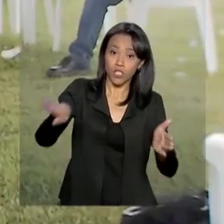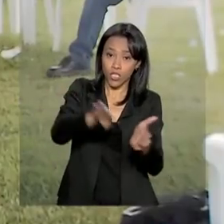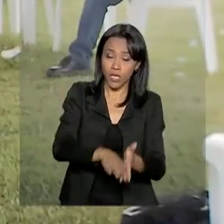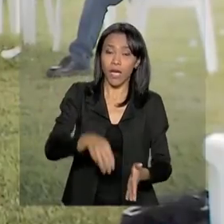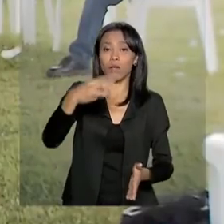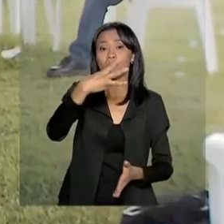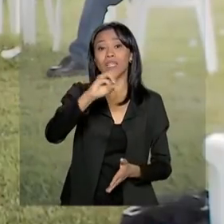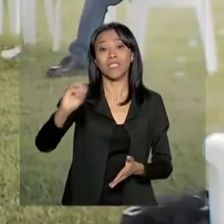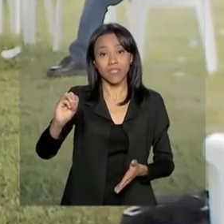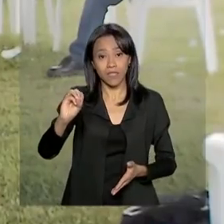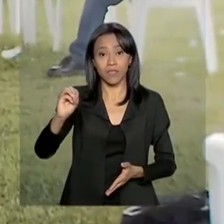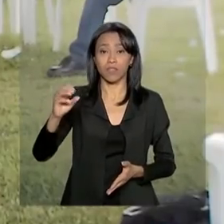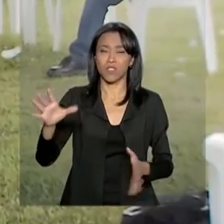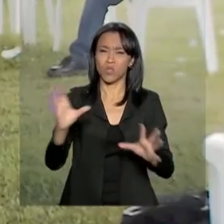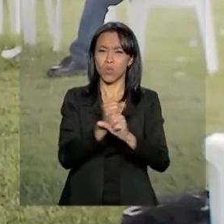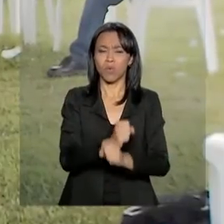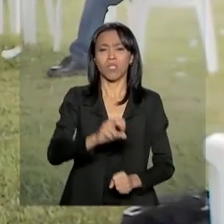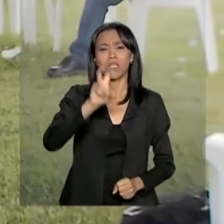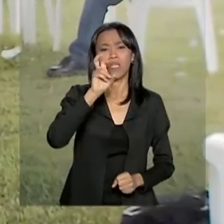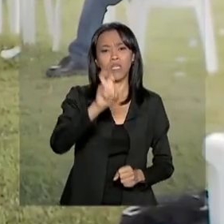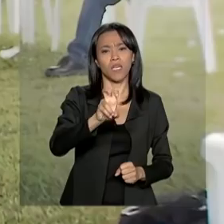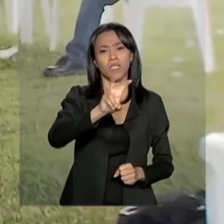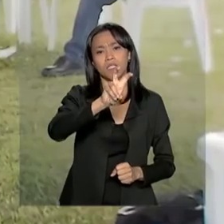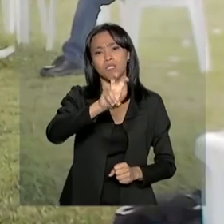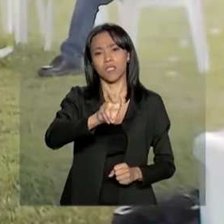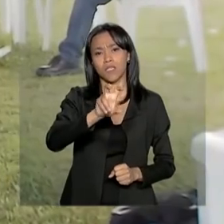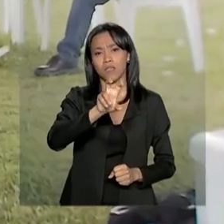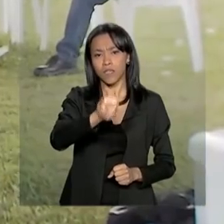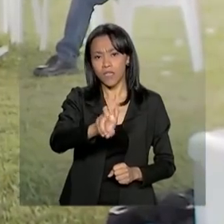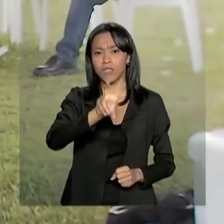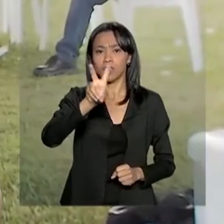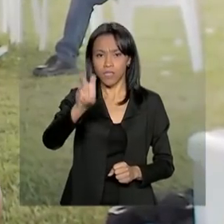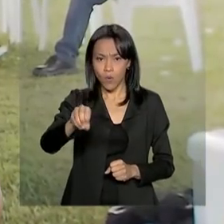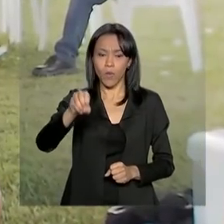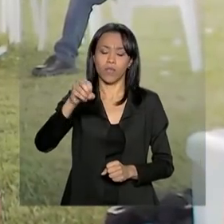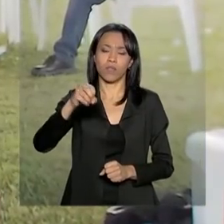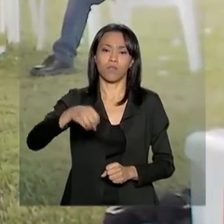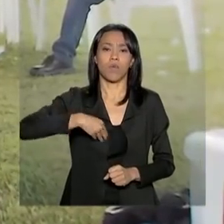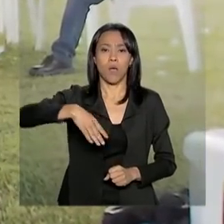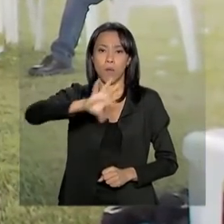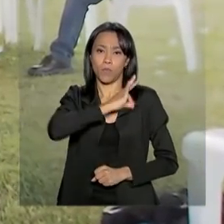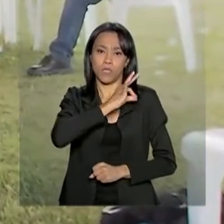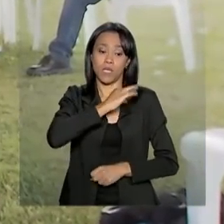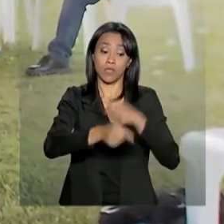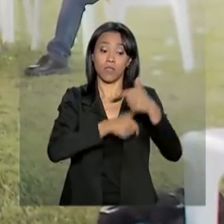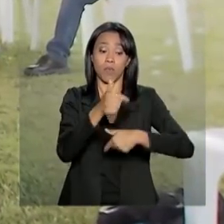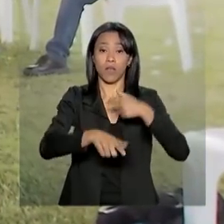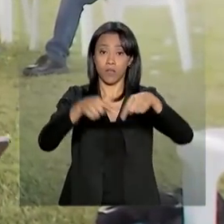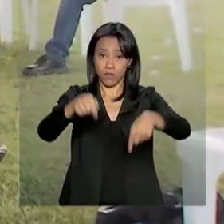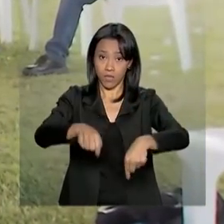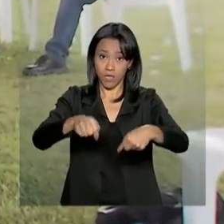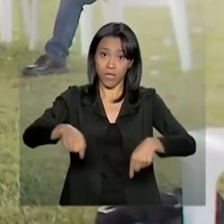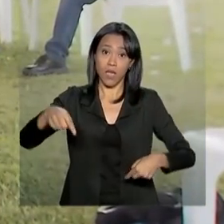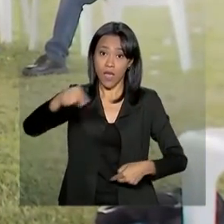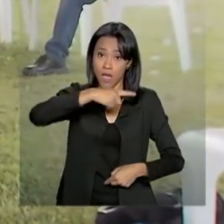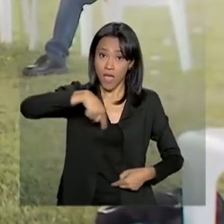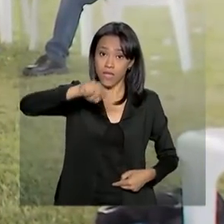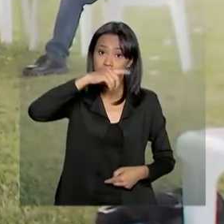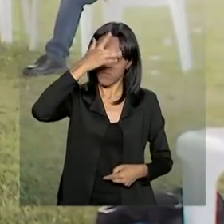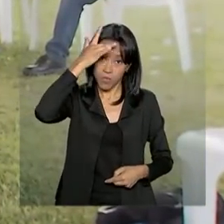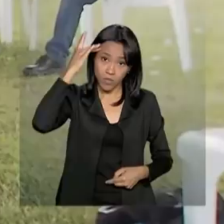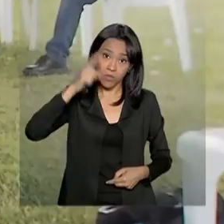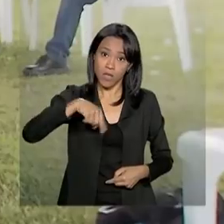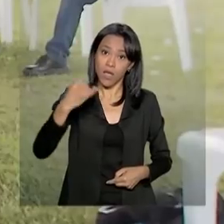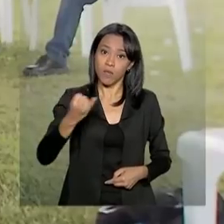300, portanto, há 550 policiais militares trabalhando aqui. E essas pessoas são importantes porque, você pode acreditar ou não, mas